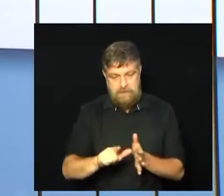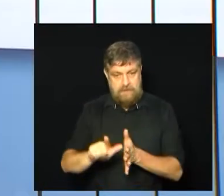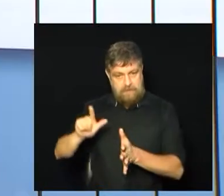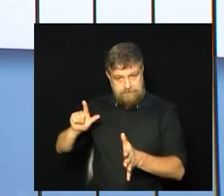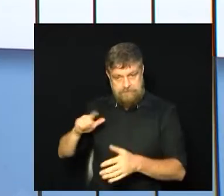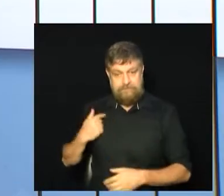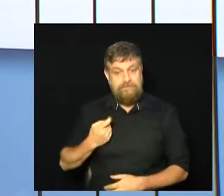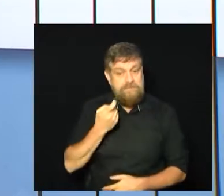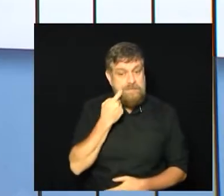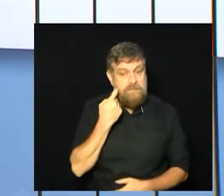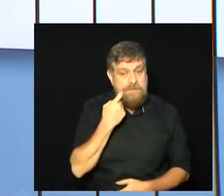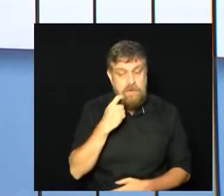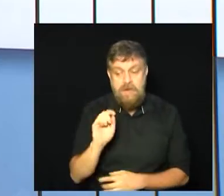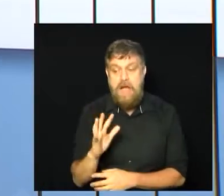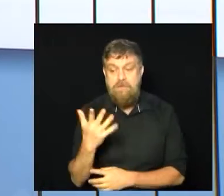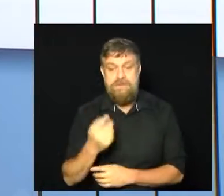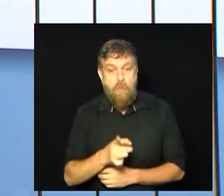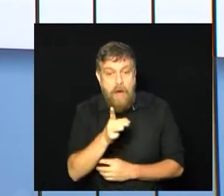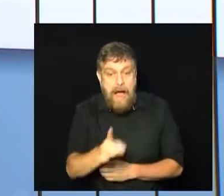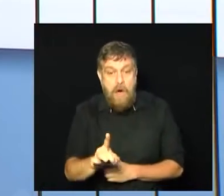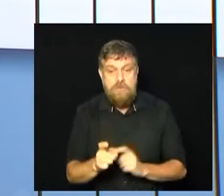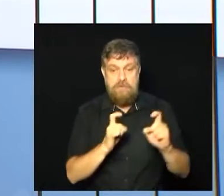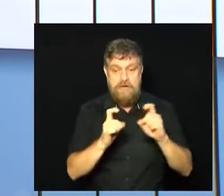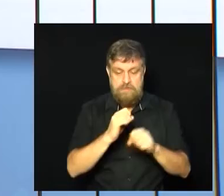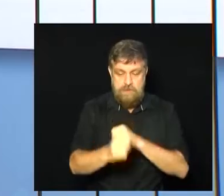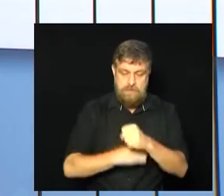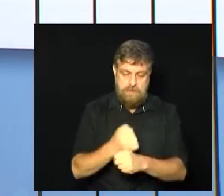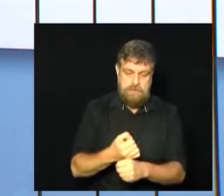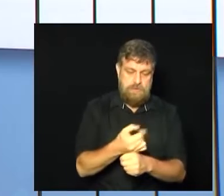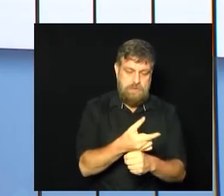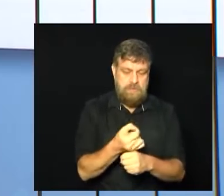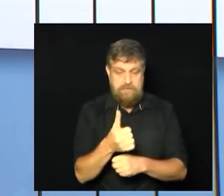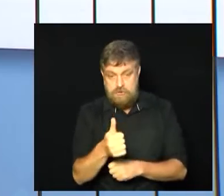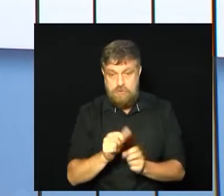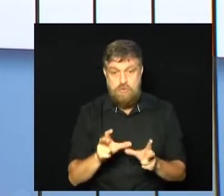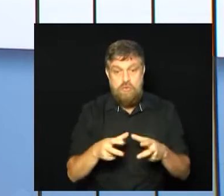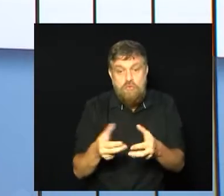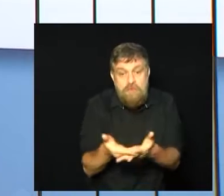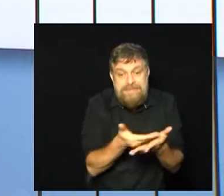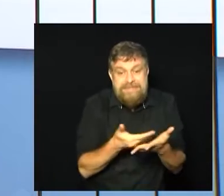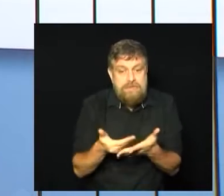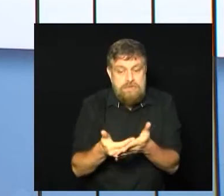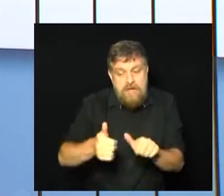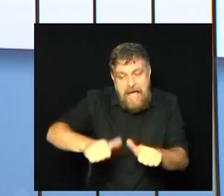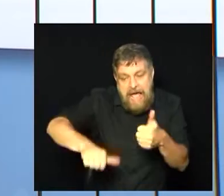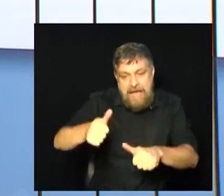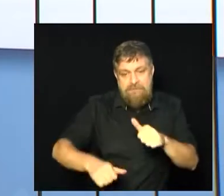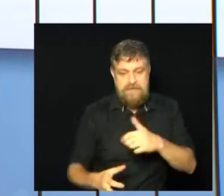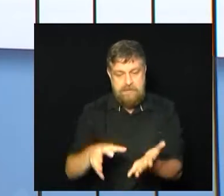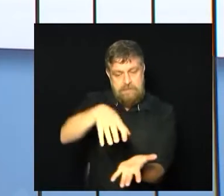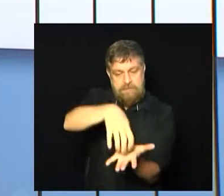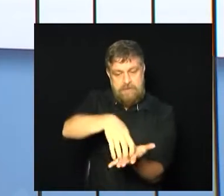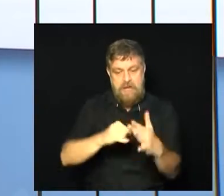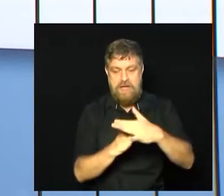na sexta-feira a última reunião de 2021 da Comissão Especial de Estudos que analisa a importância